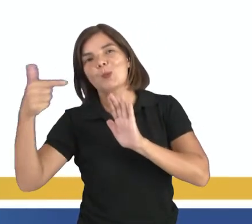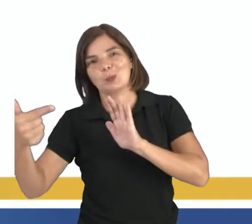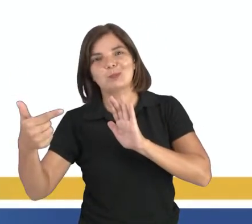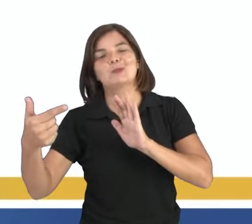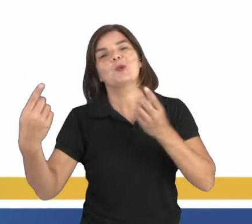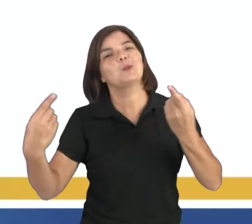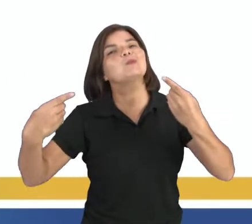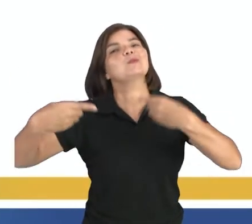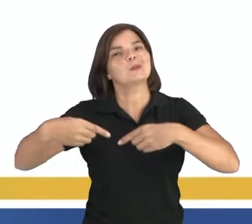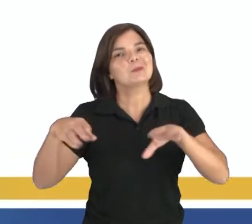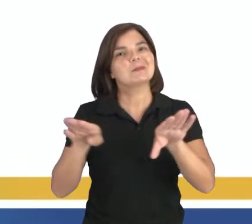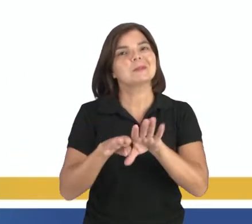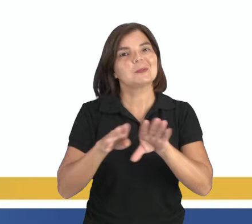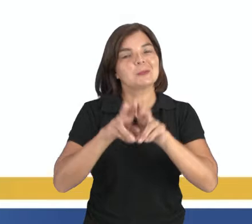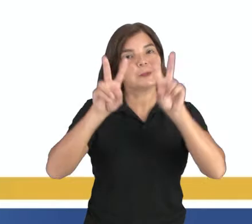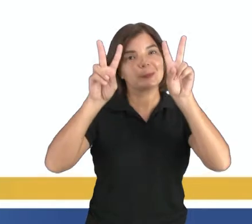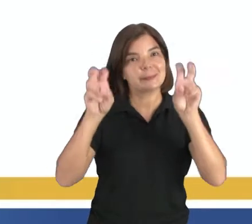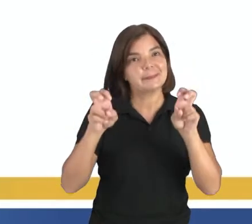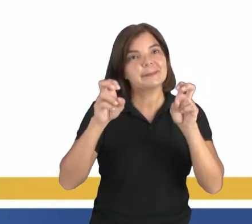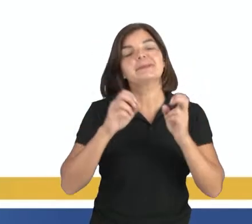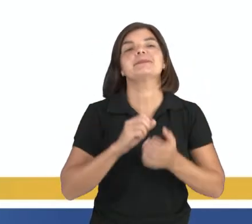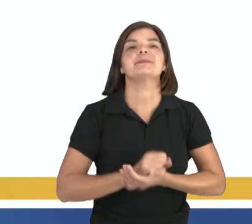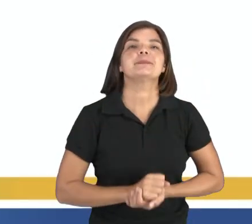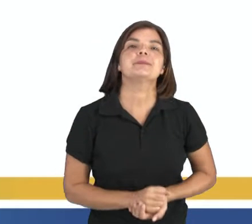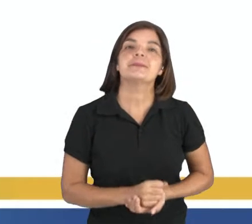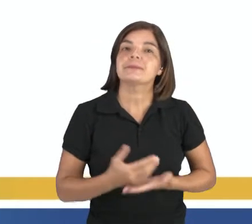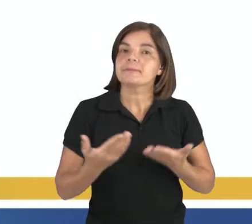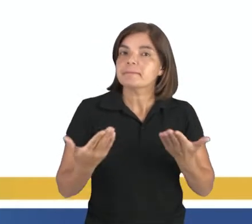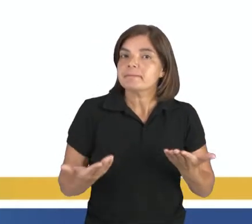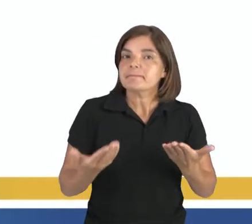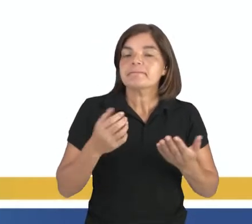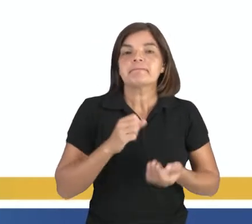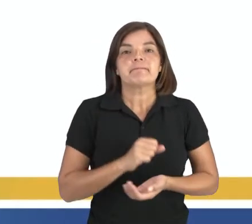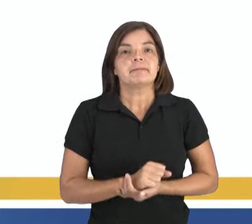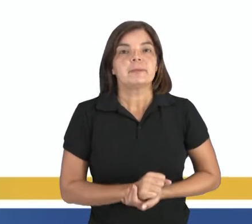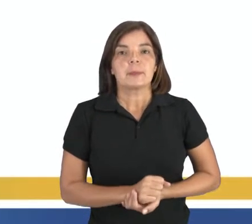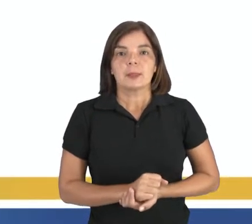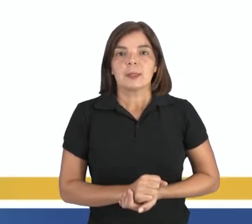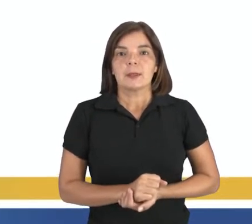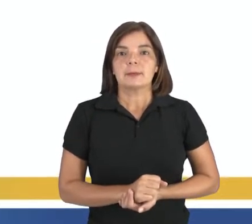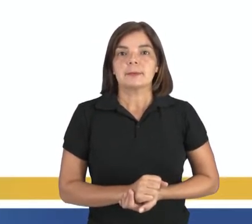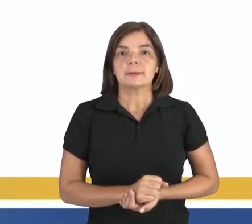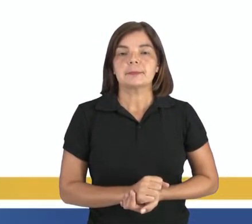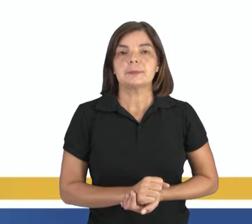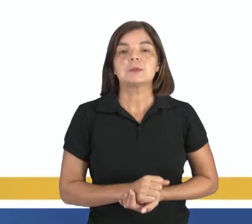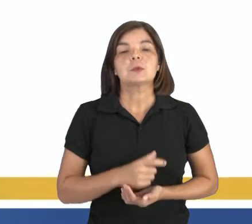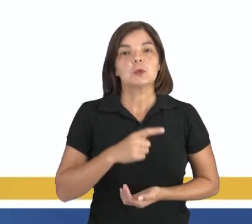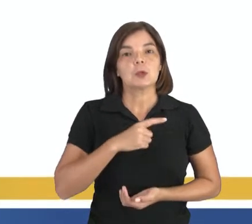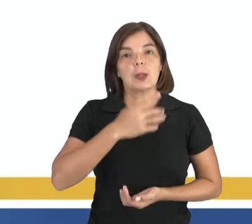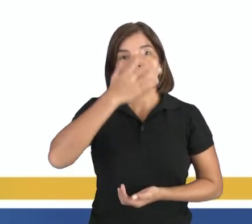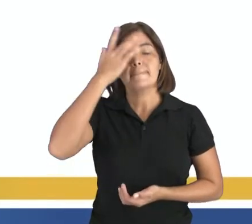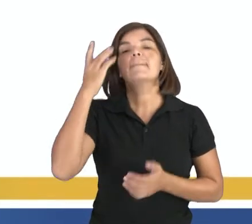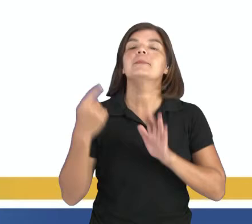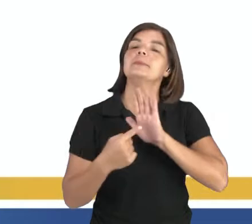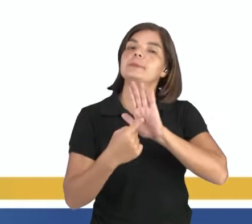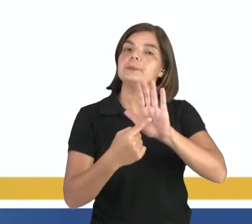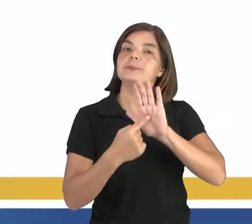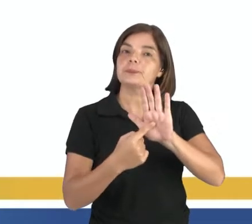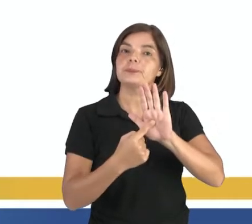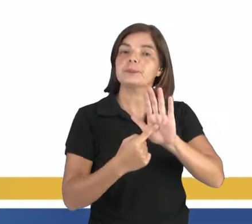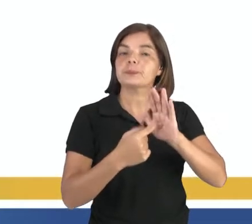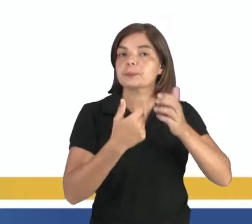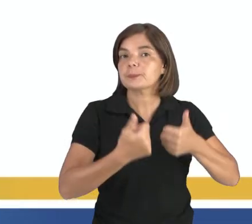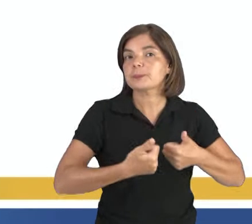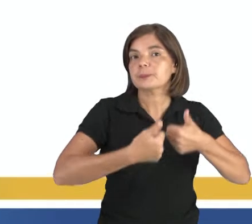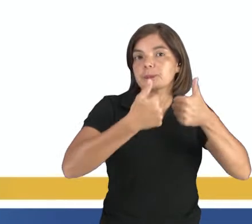argumentos contra também aquela tese. Tá? Dessa forma, né? Ou seja, apresentar argumentos a favor,